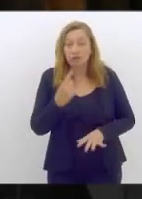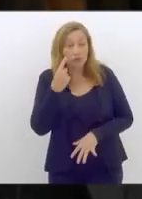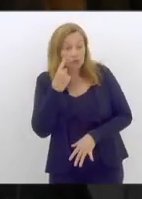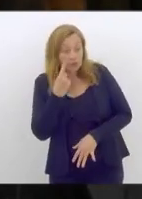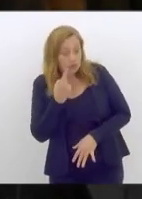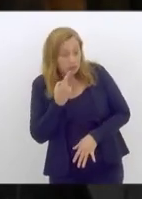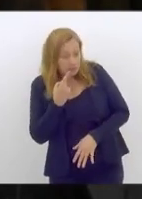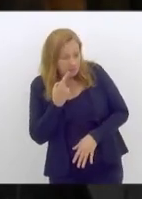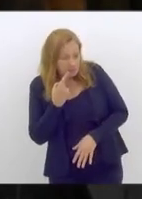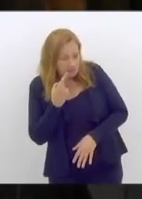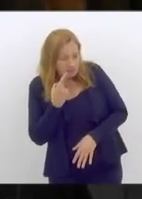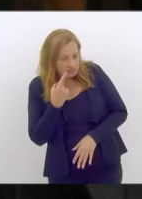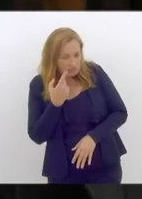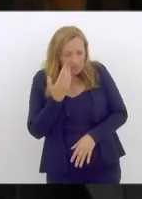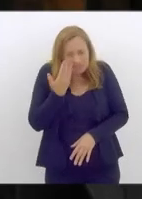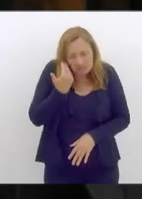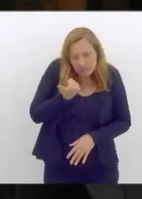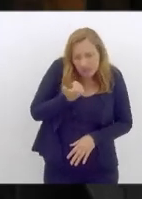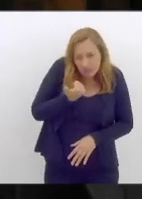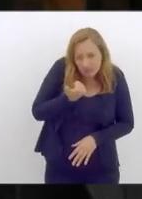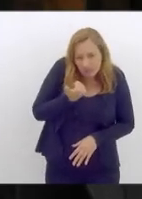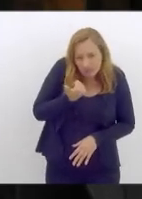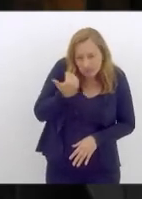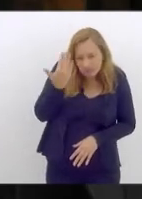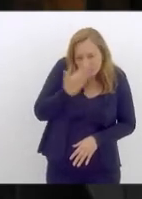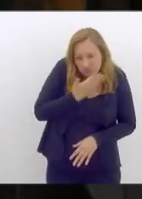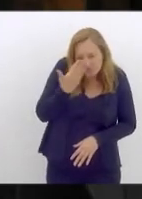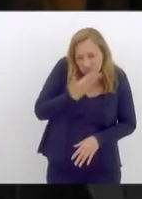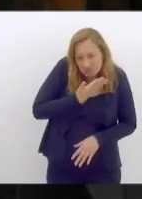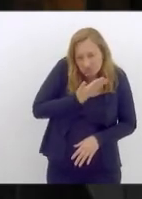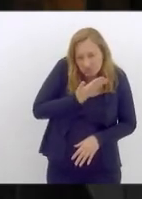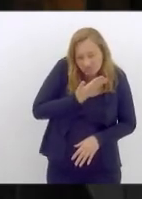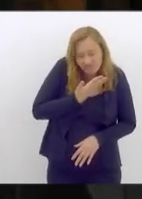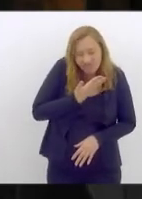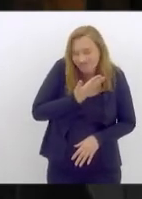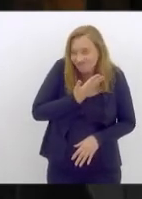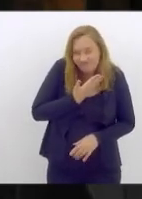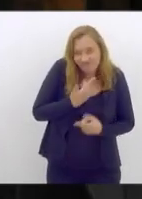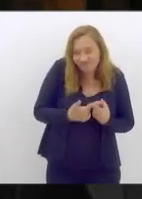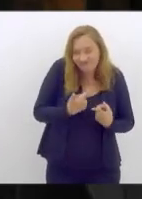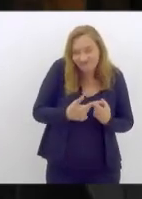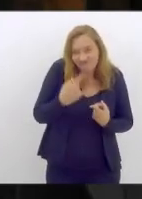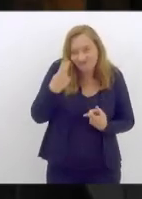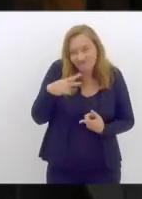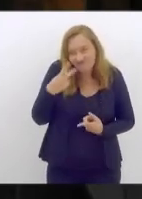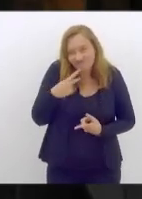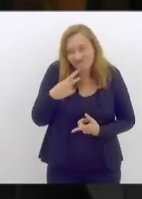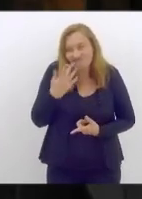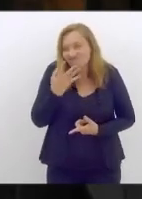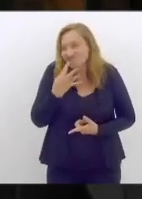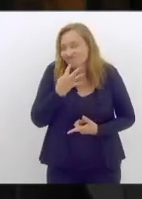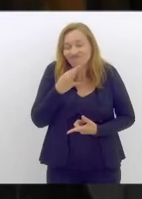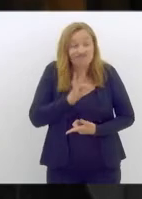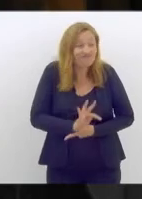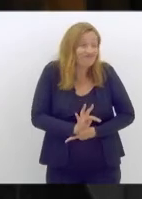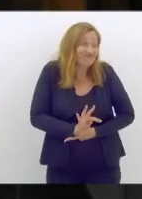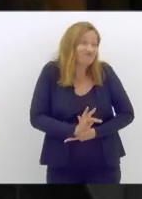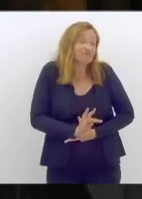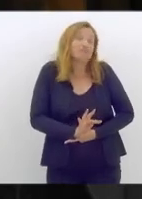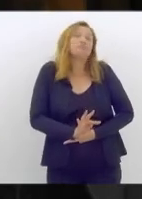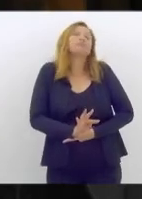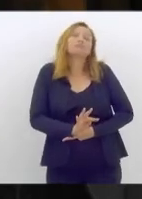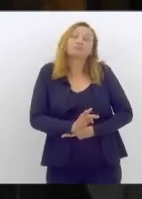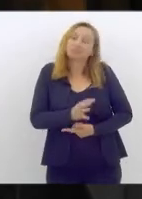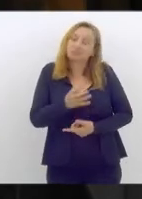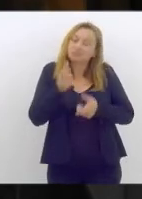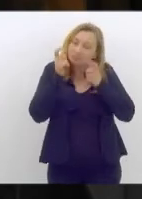ninguém sabe ninguém viu porque o Parlamento Fluminense desconhece e queria